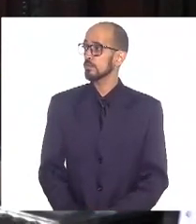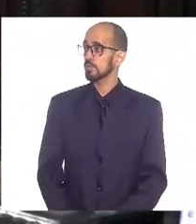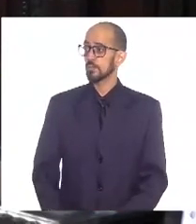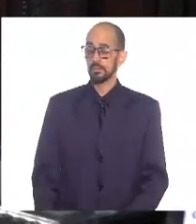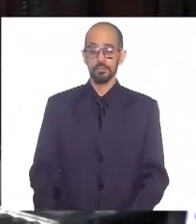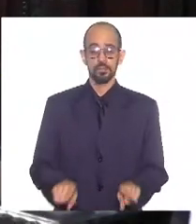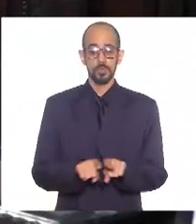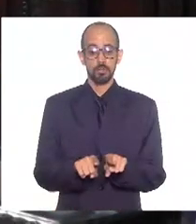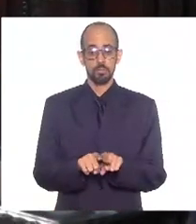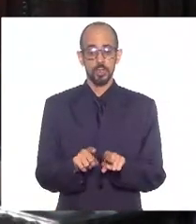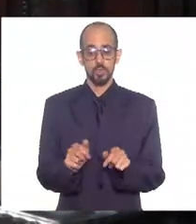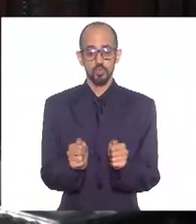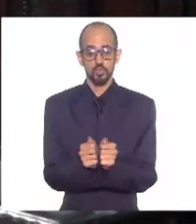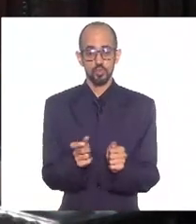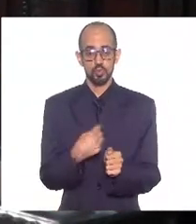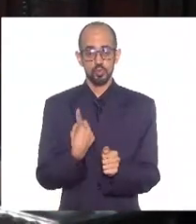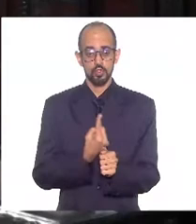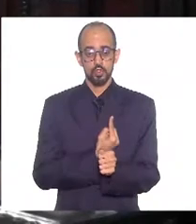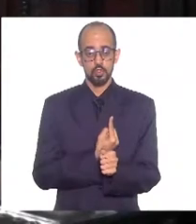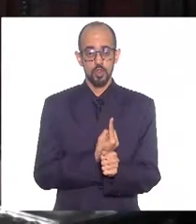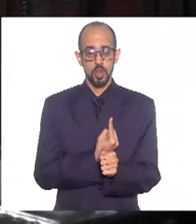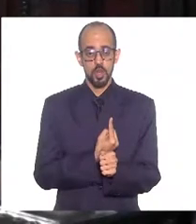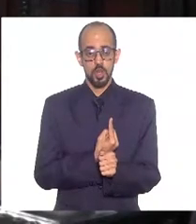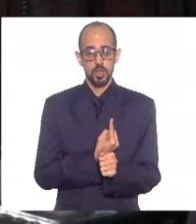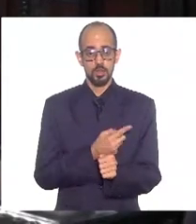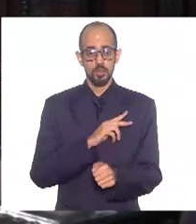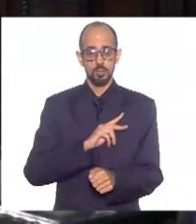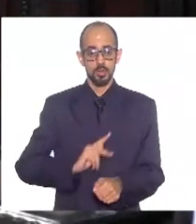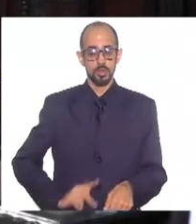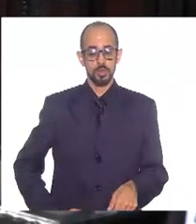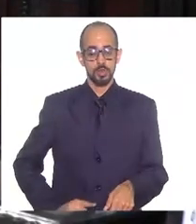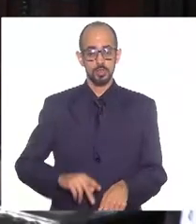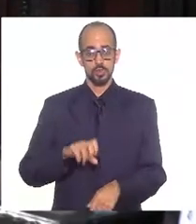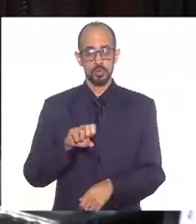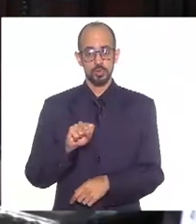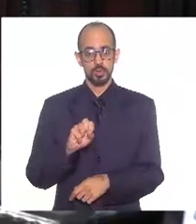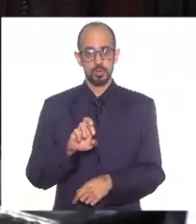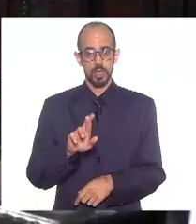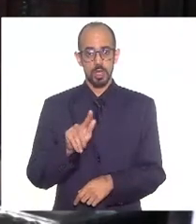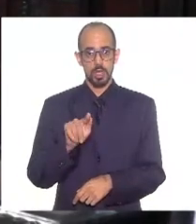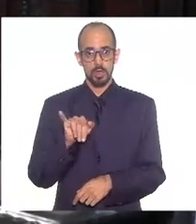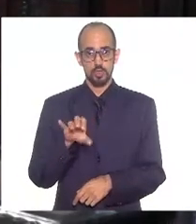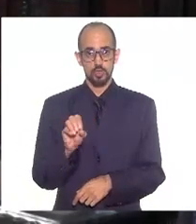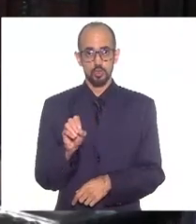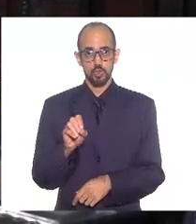conosco também aqui o nosso presidente do Rio Previdência, Sérgio Aureliano,